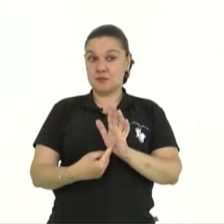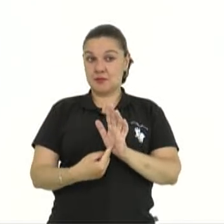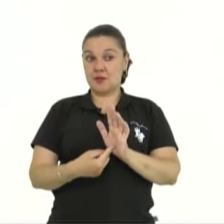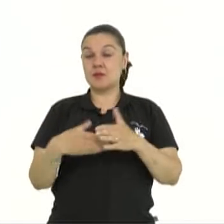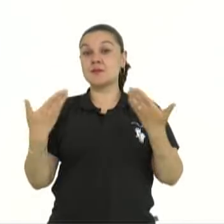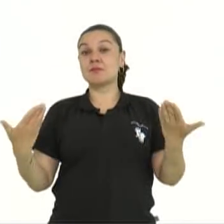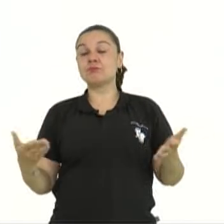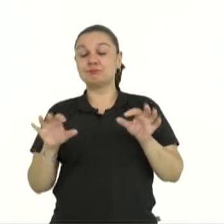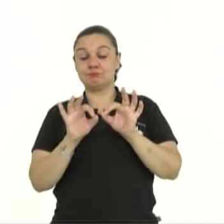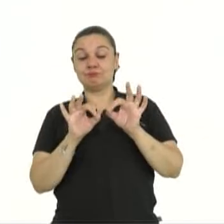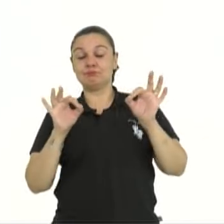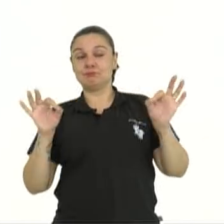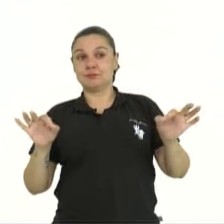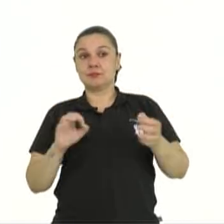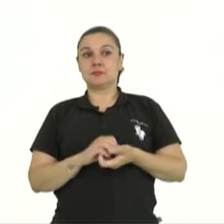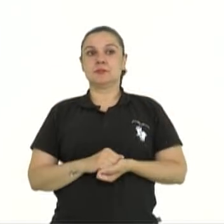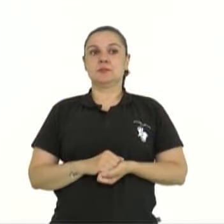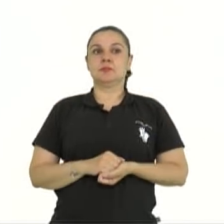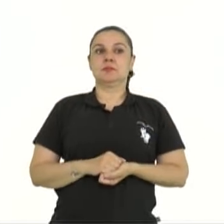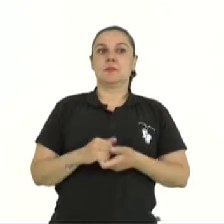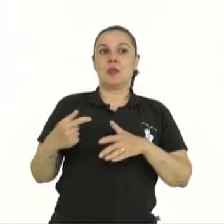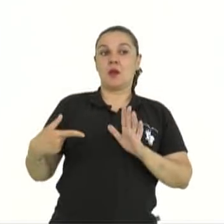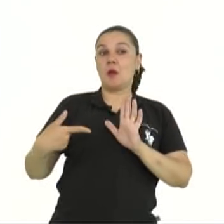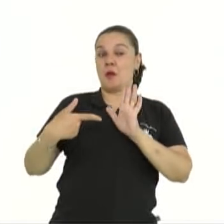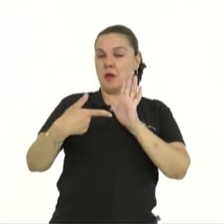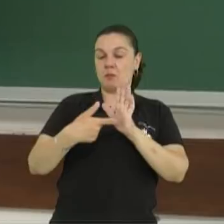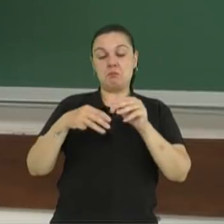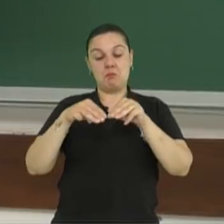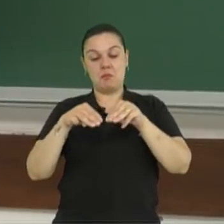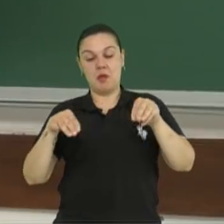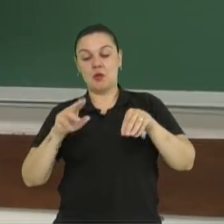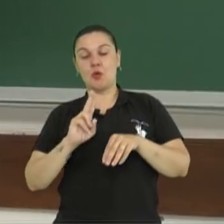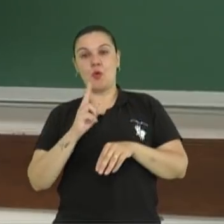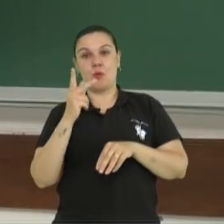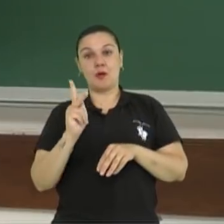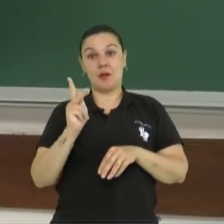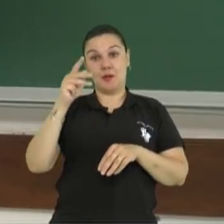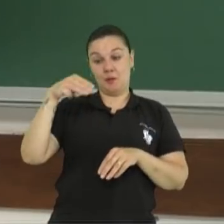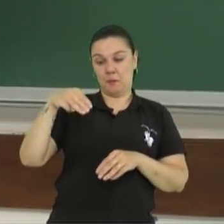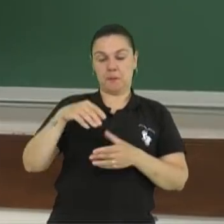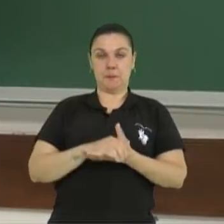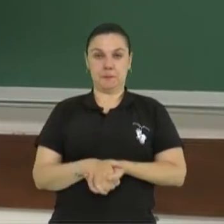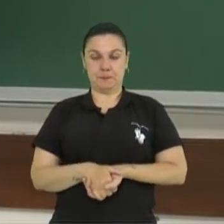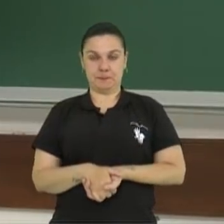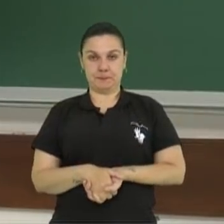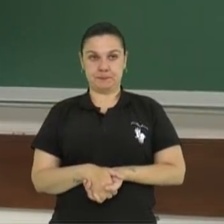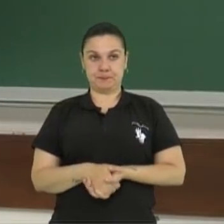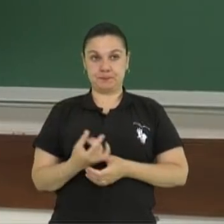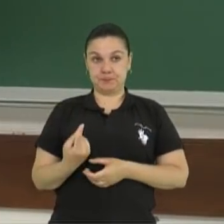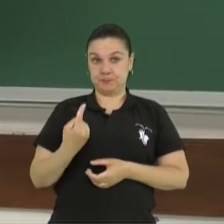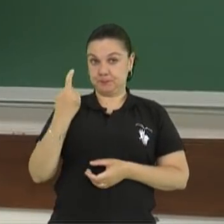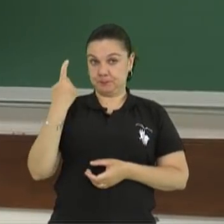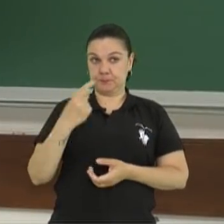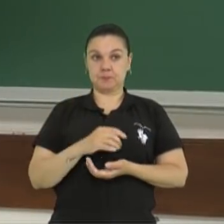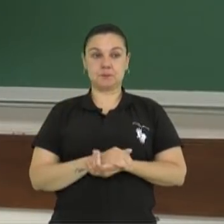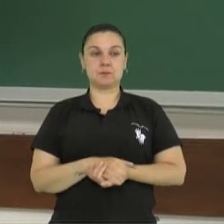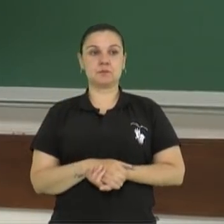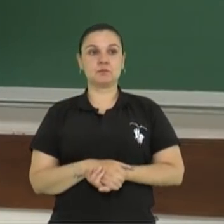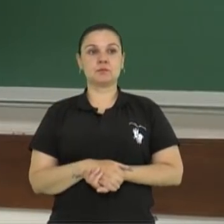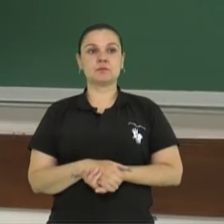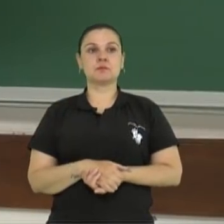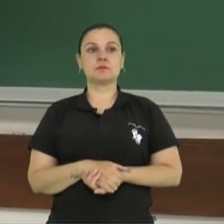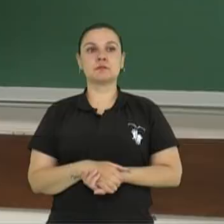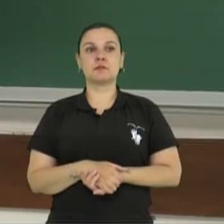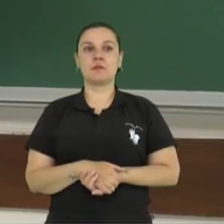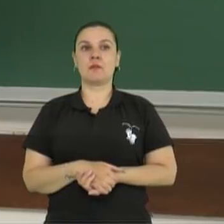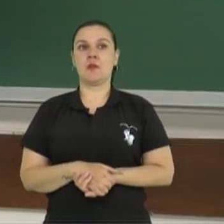a uma certa distância, expressa em metros ou em quilômetros. Então, vamos ver o exemplo. Vamos